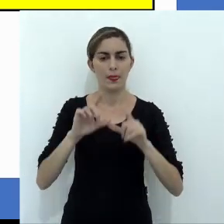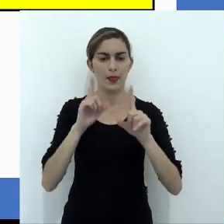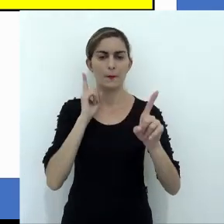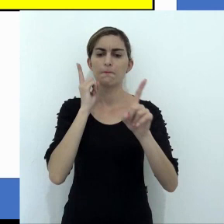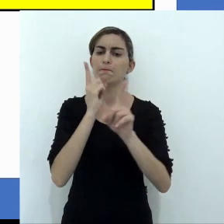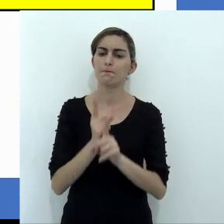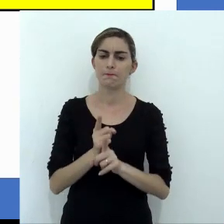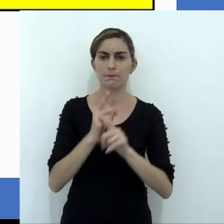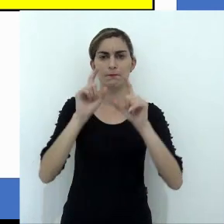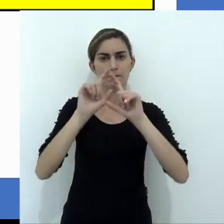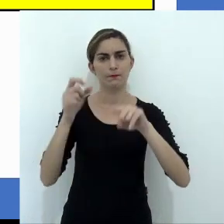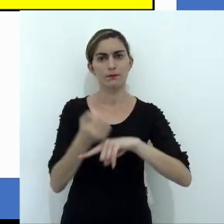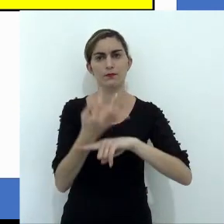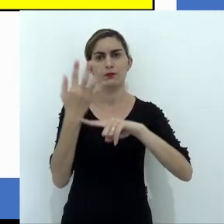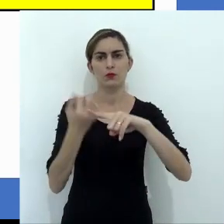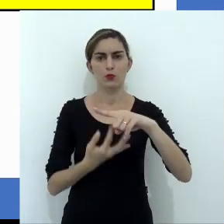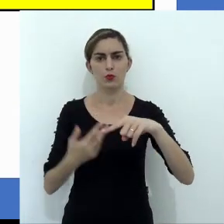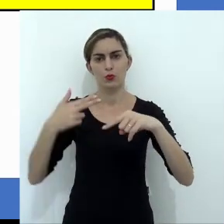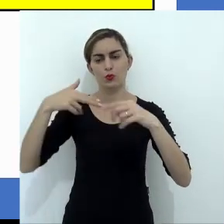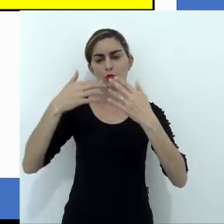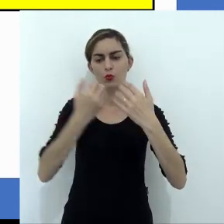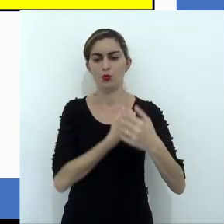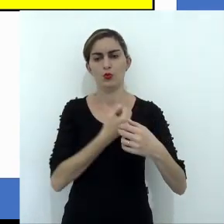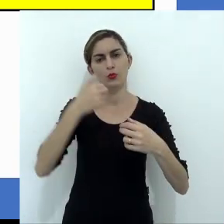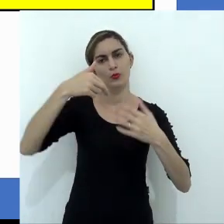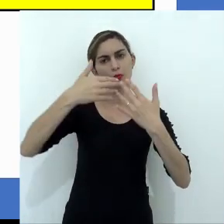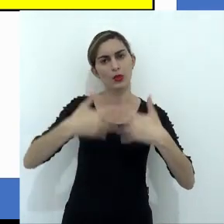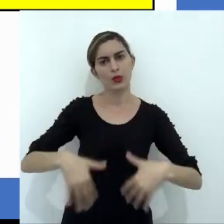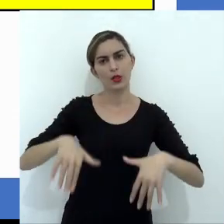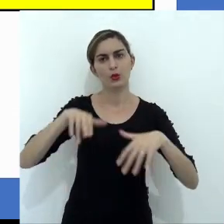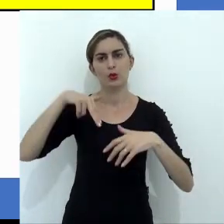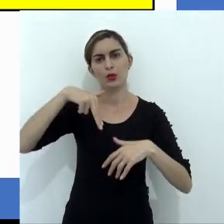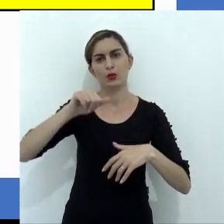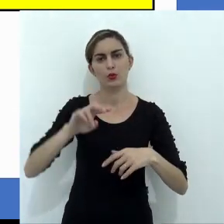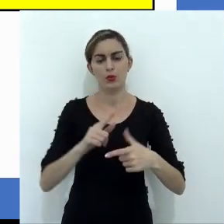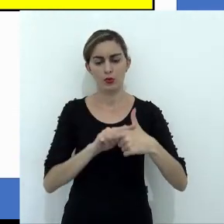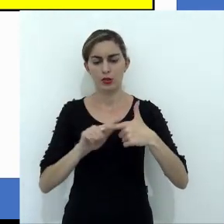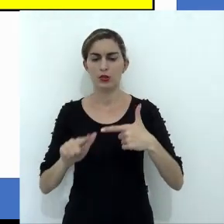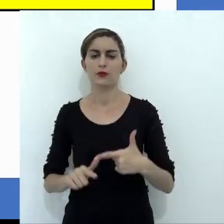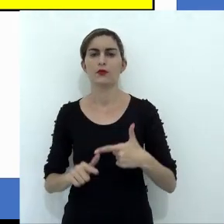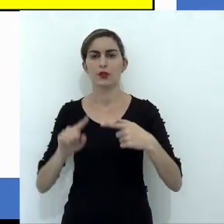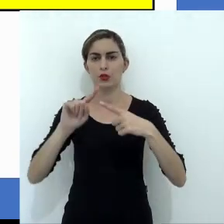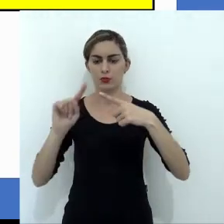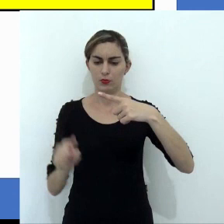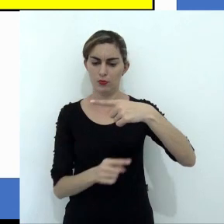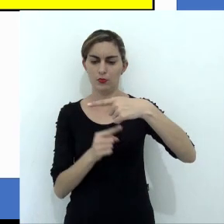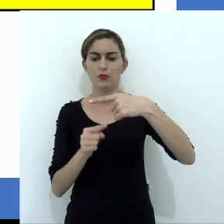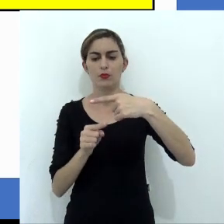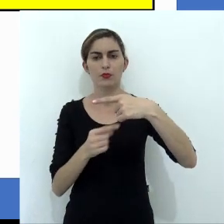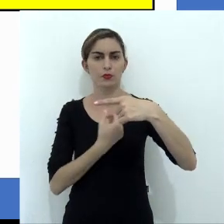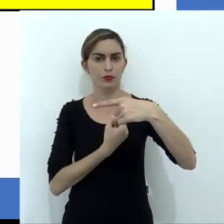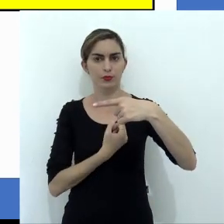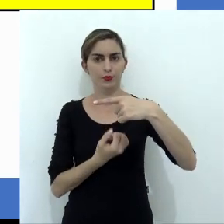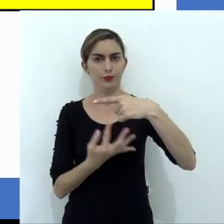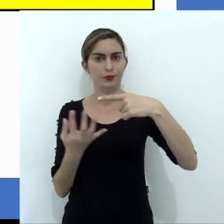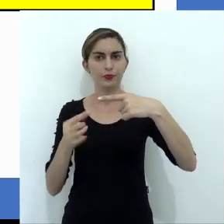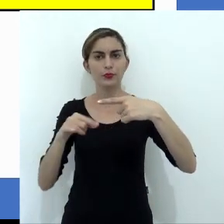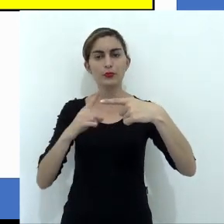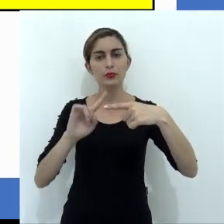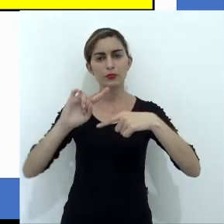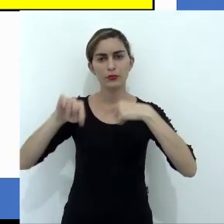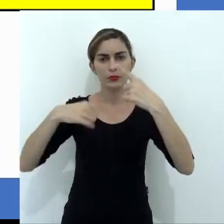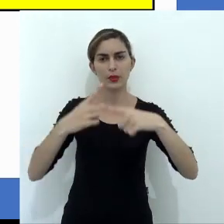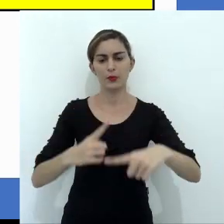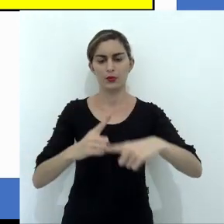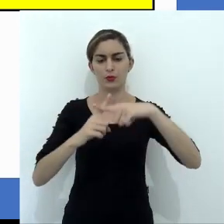Para encontrarmos a fração de um número natural, basta dividir este número pelo denominador da fração e, em